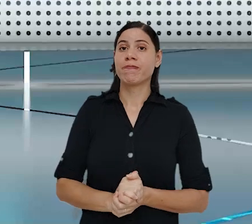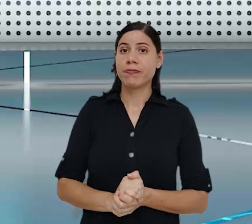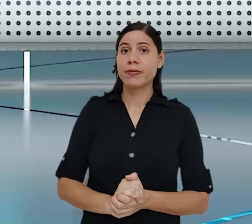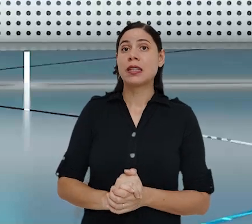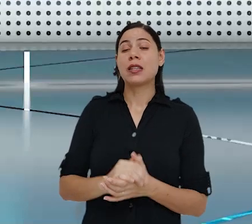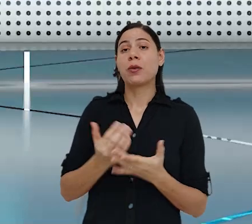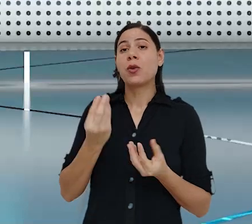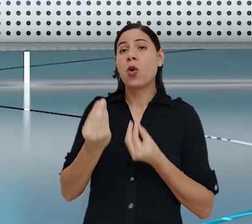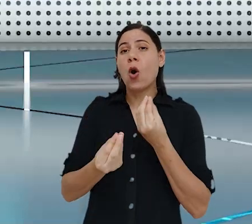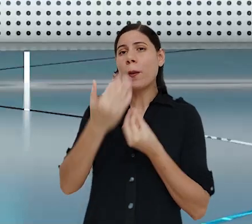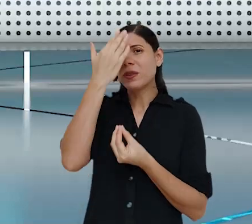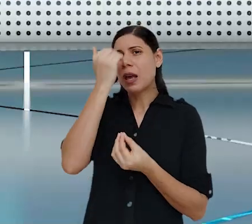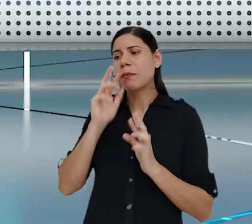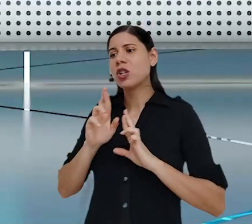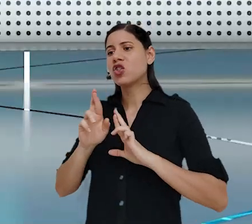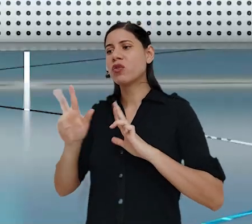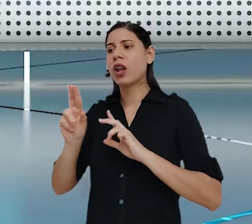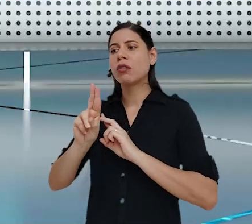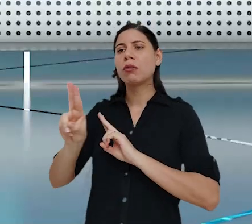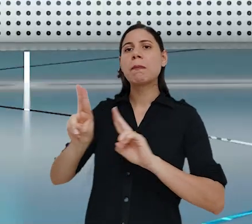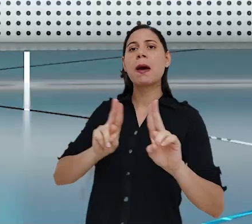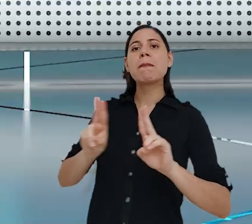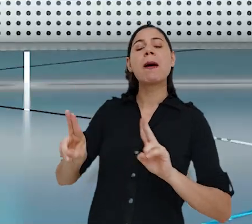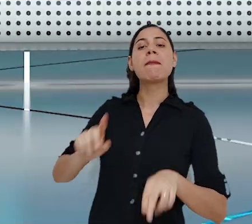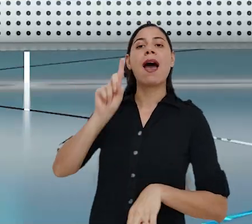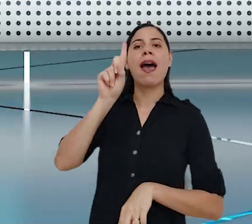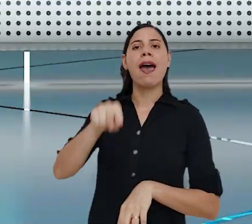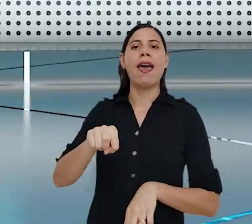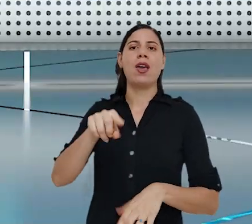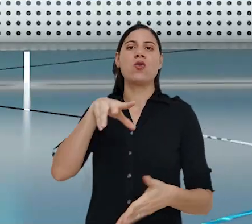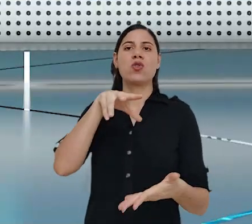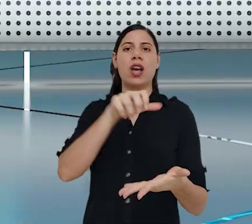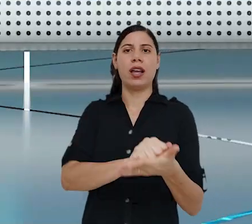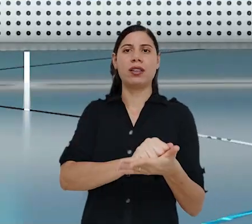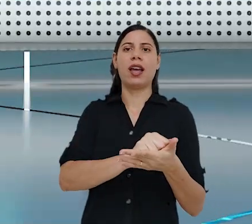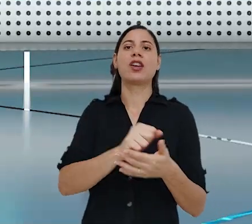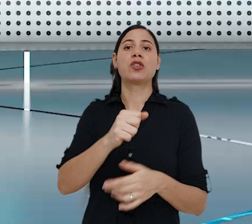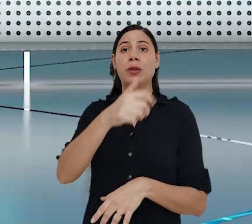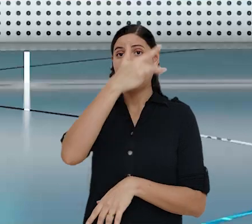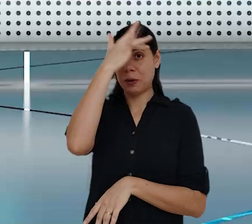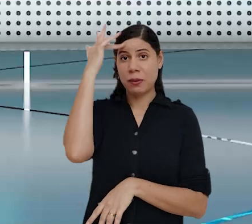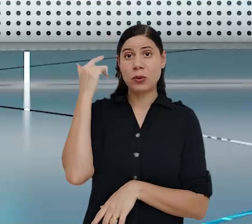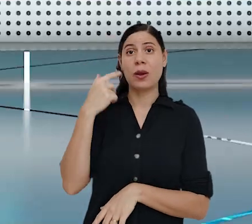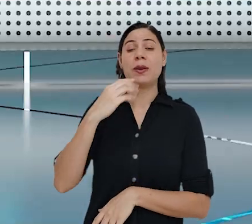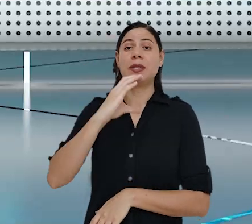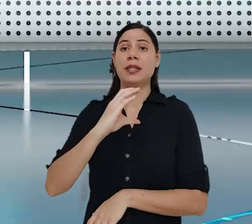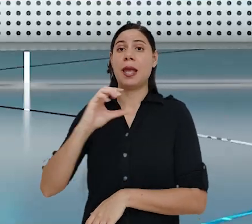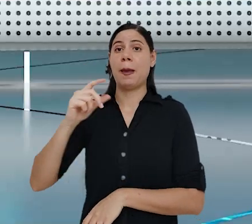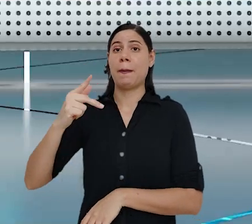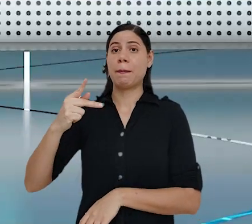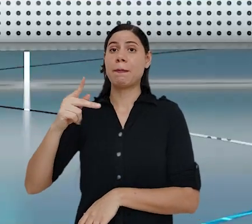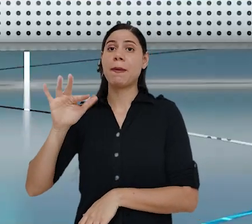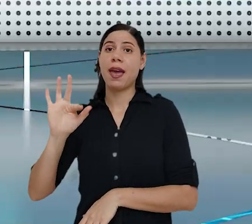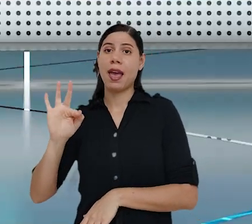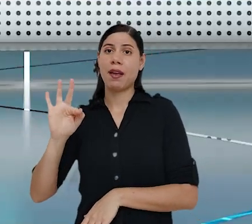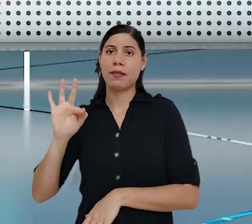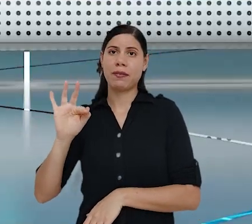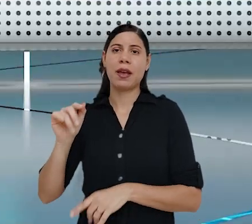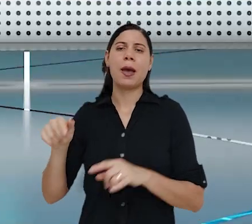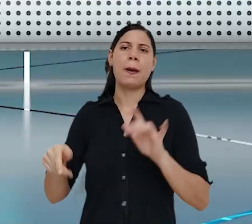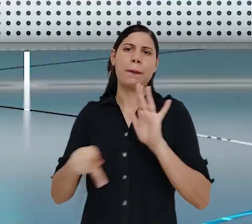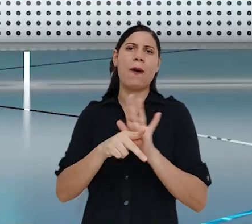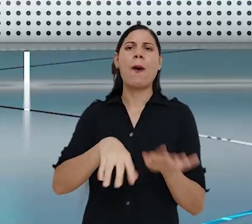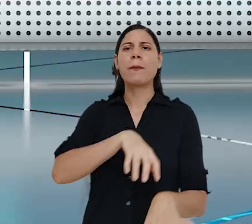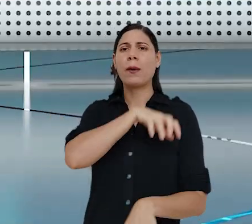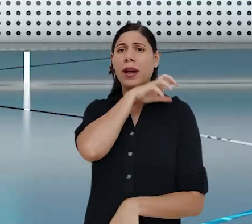de diferenciação nesses casos é o Cadastro de Pessoa Física, ou CPF, emitido pela Receita Federal. Mas e